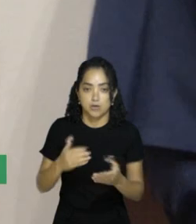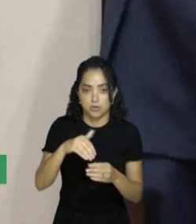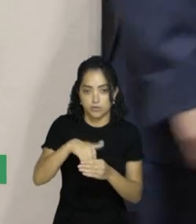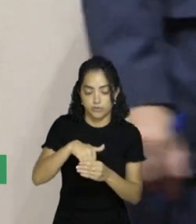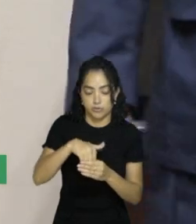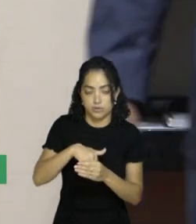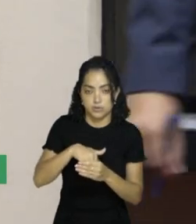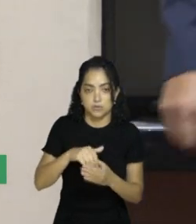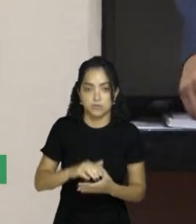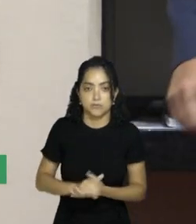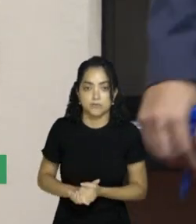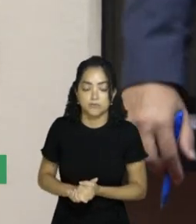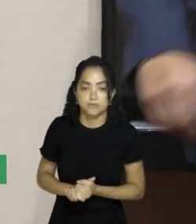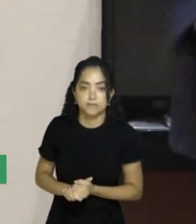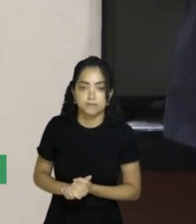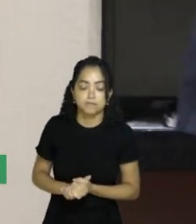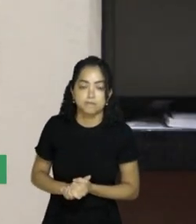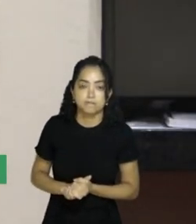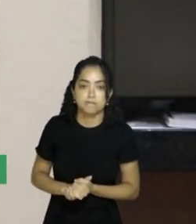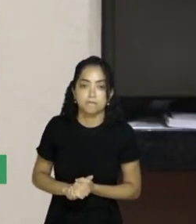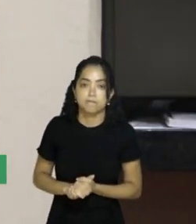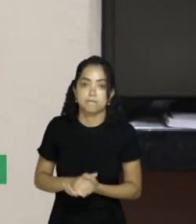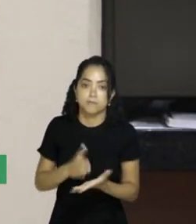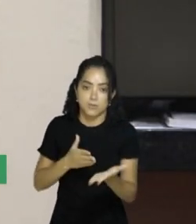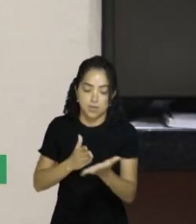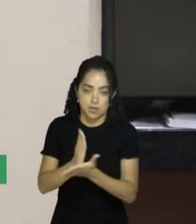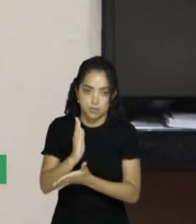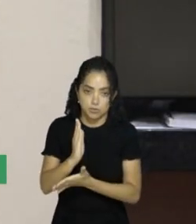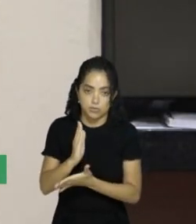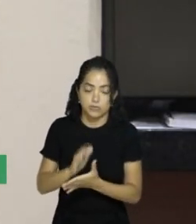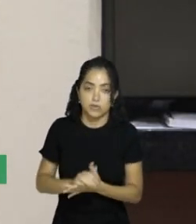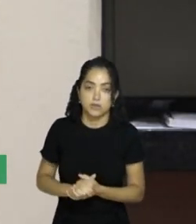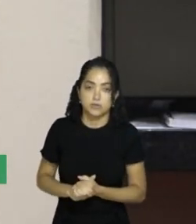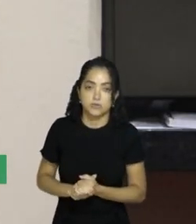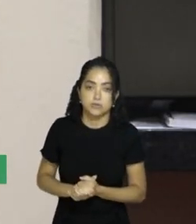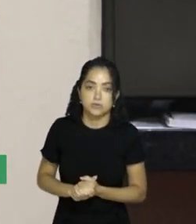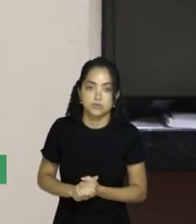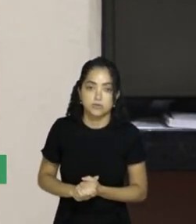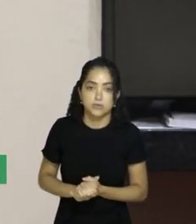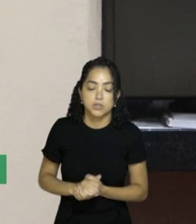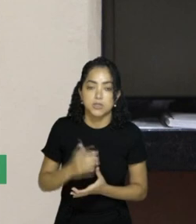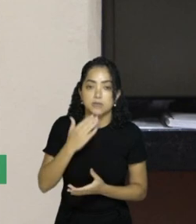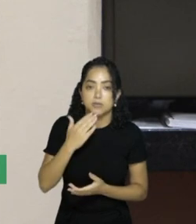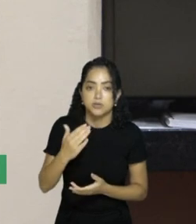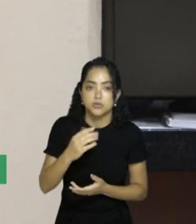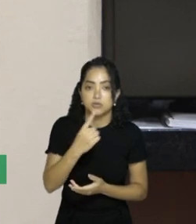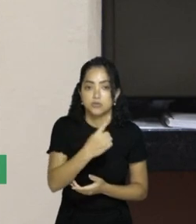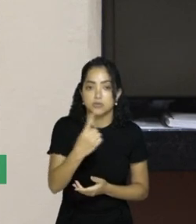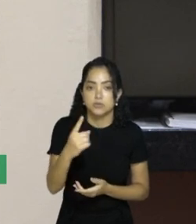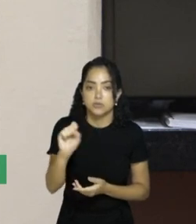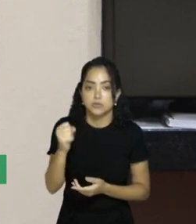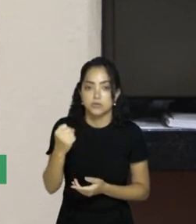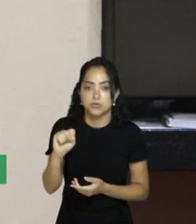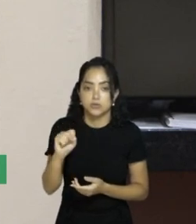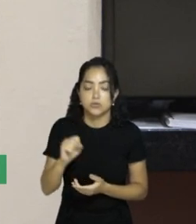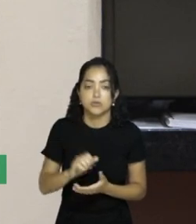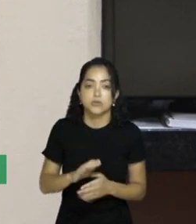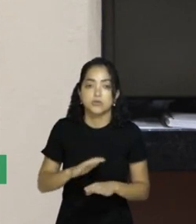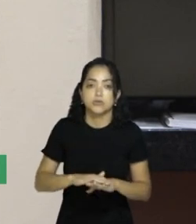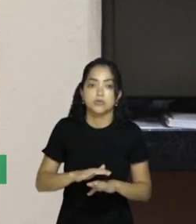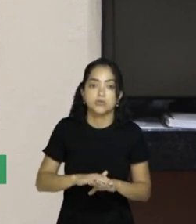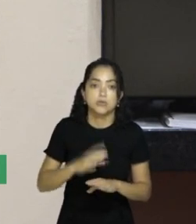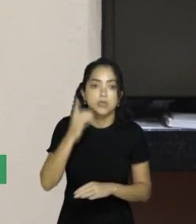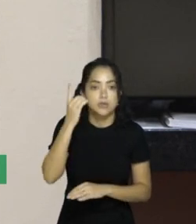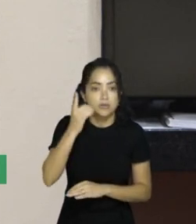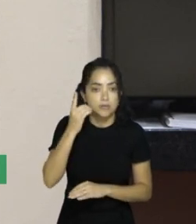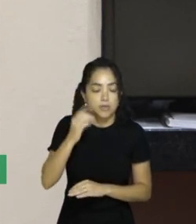deputados que aprovam permanente como se encontra aprovado por unanimidade pedido de informação 118 2023 autoria Deputado Mateus